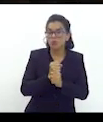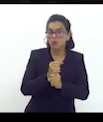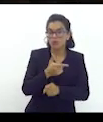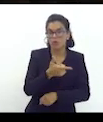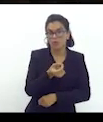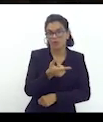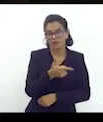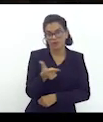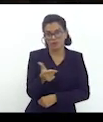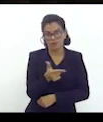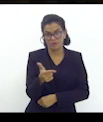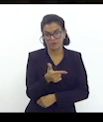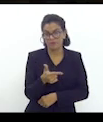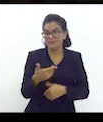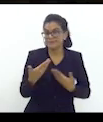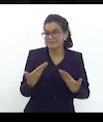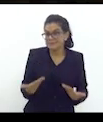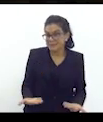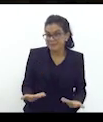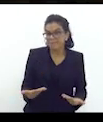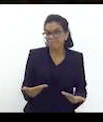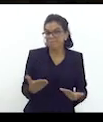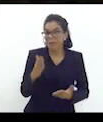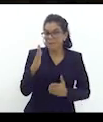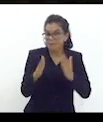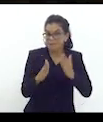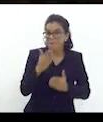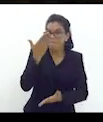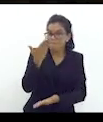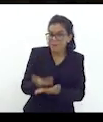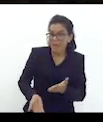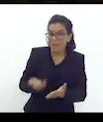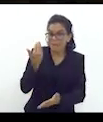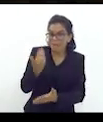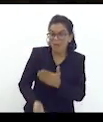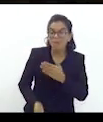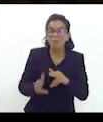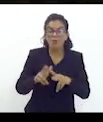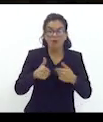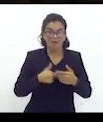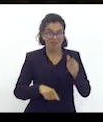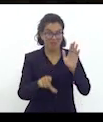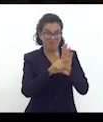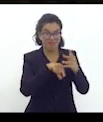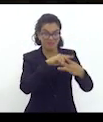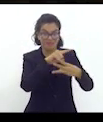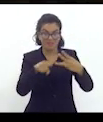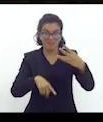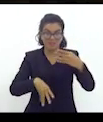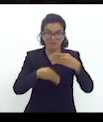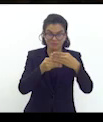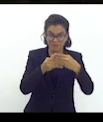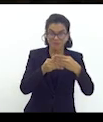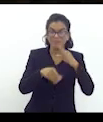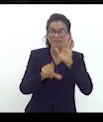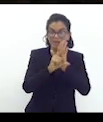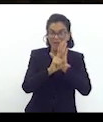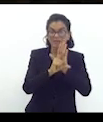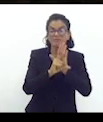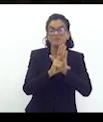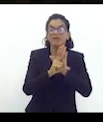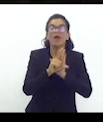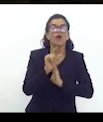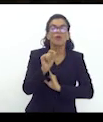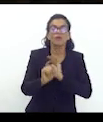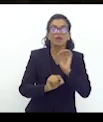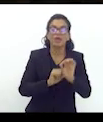2022. E a previsão de perda, por causa dessas três leis complementares, em 23, é na